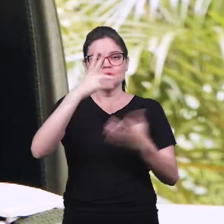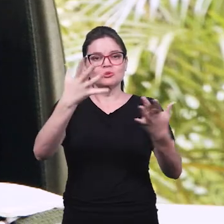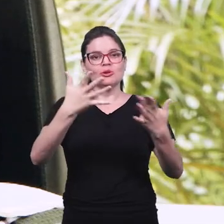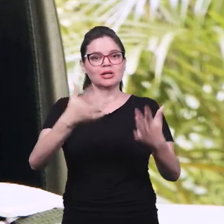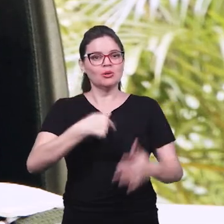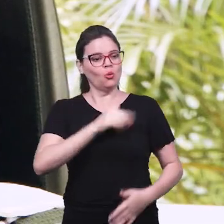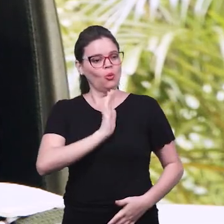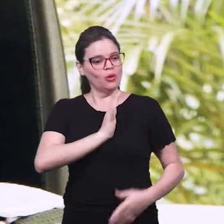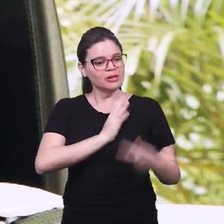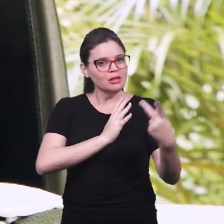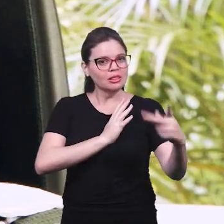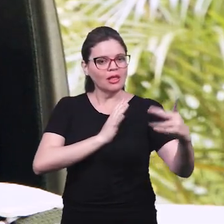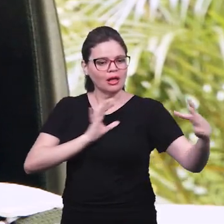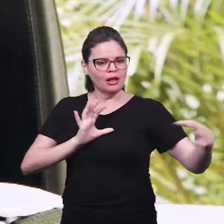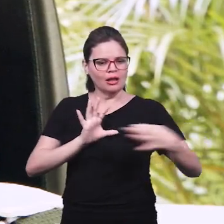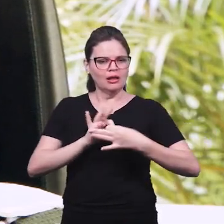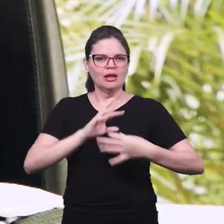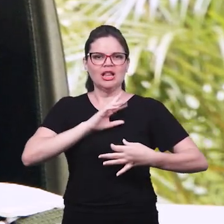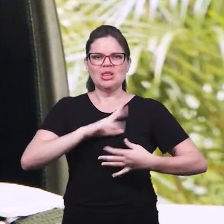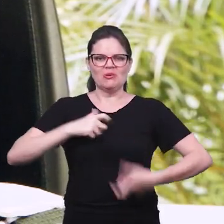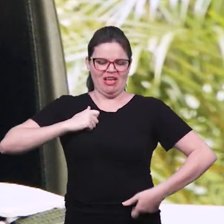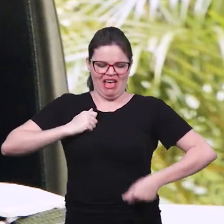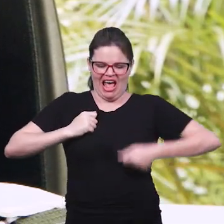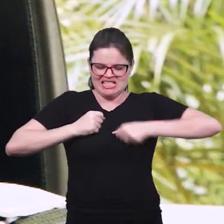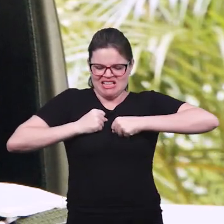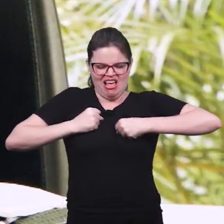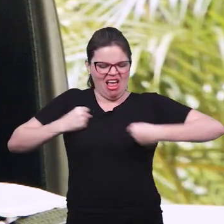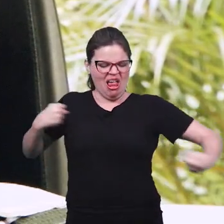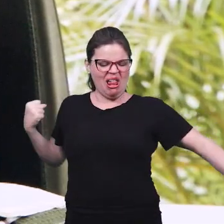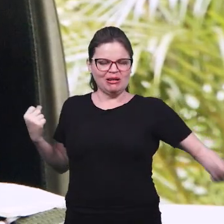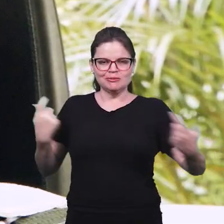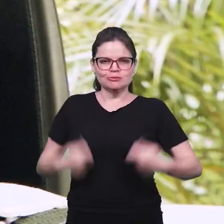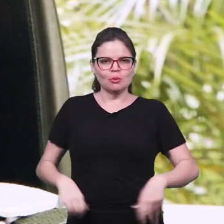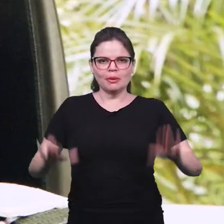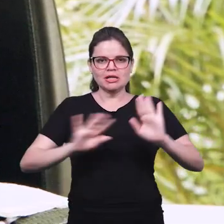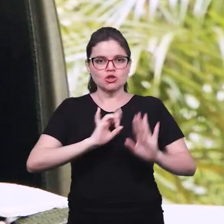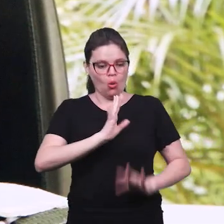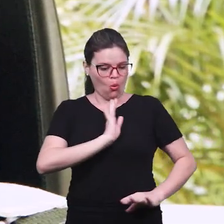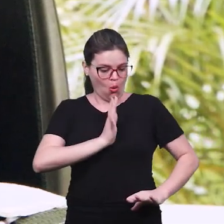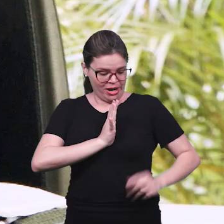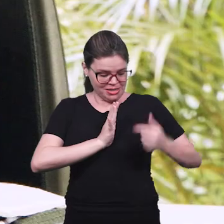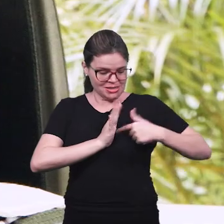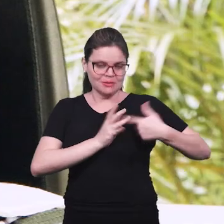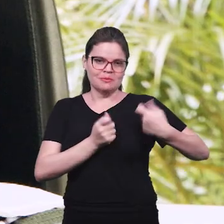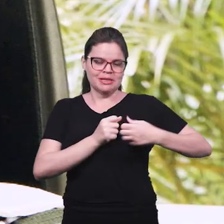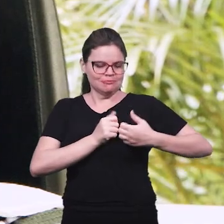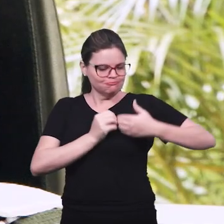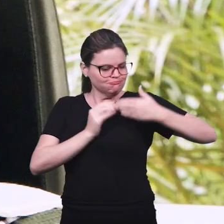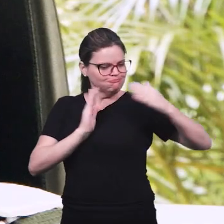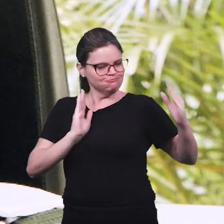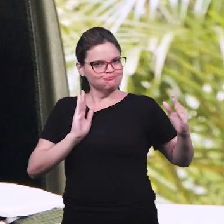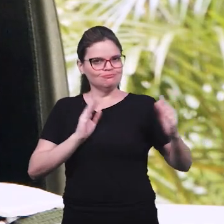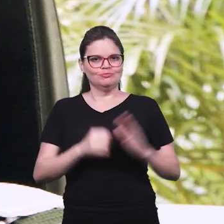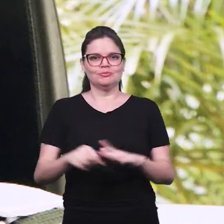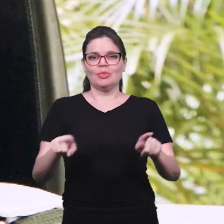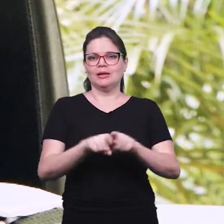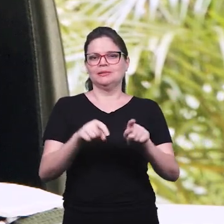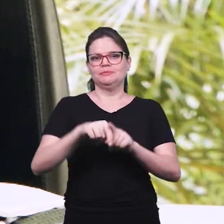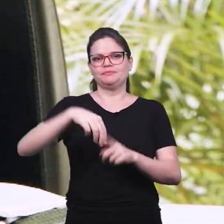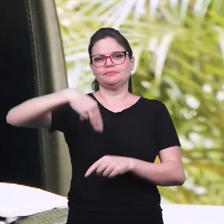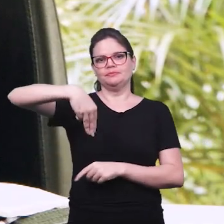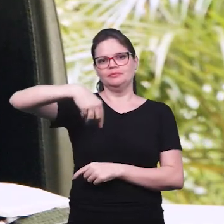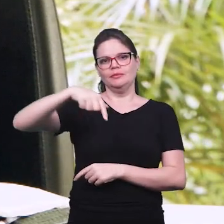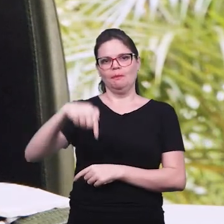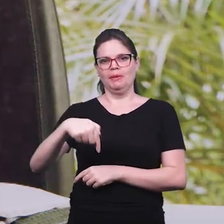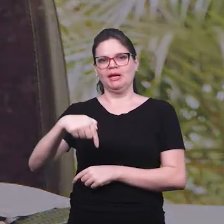ligado ao Senhor. Não veste, ficar rasgando veste, coisa aparente, né? Aí depois vamos para o profeta Miqueias. Miqueias